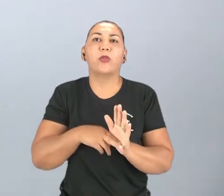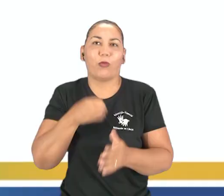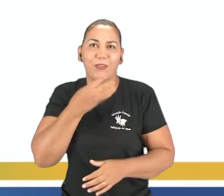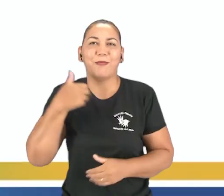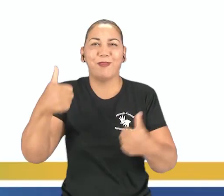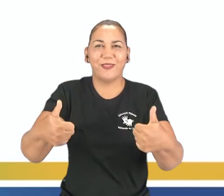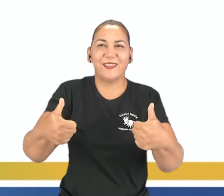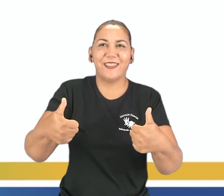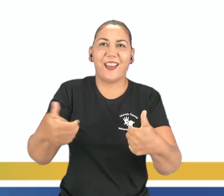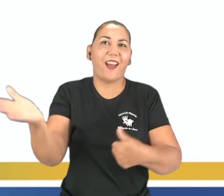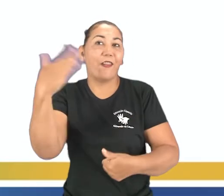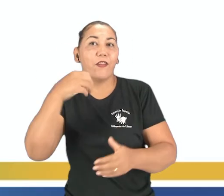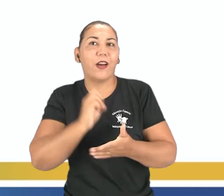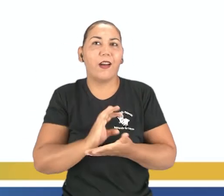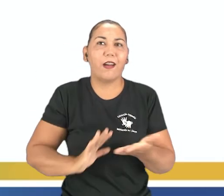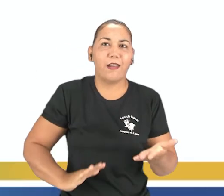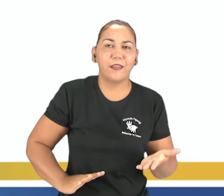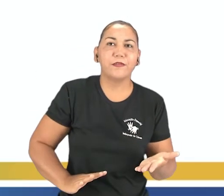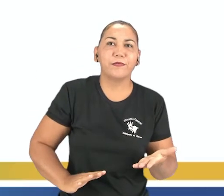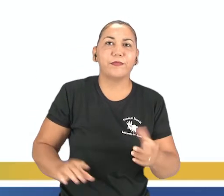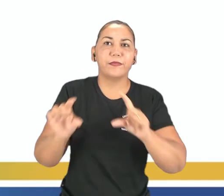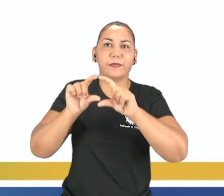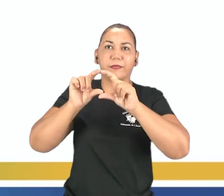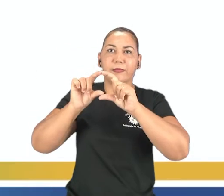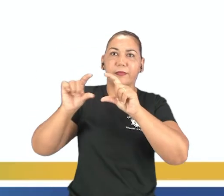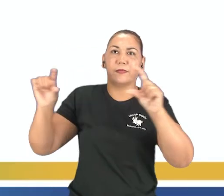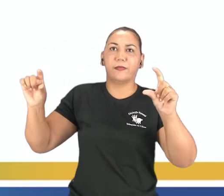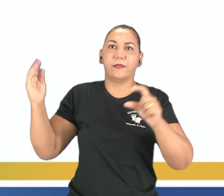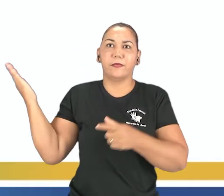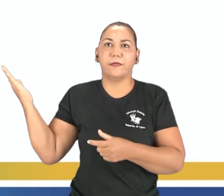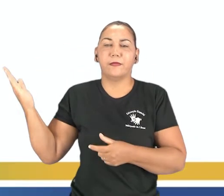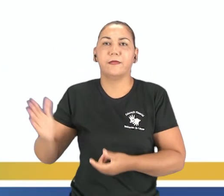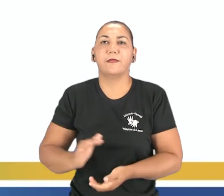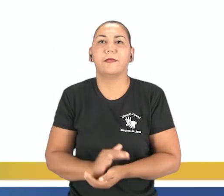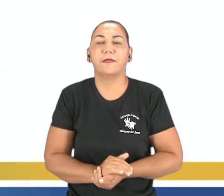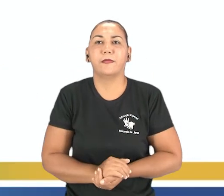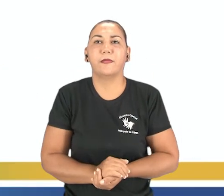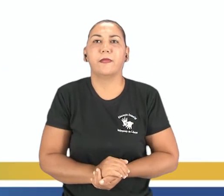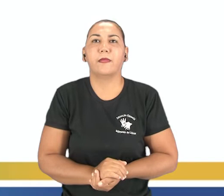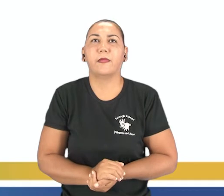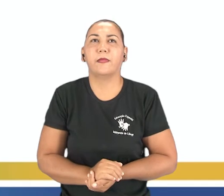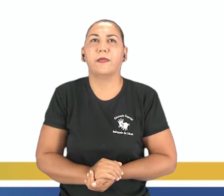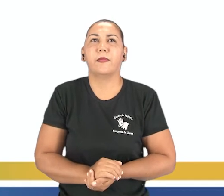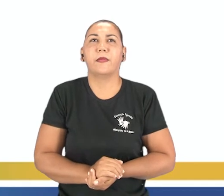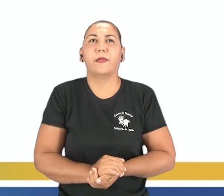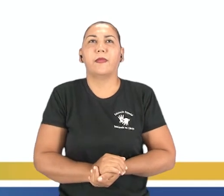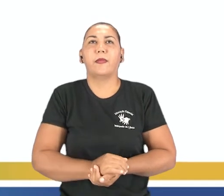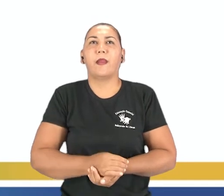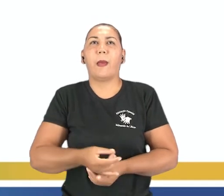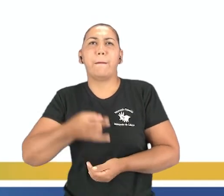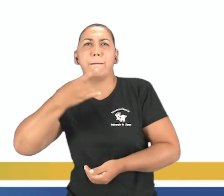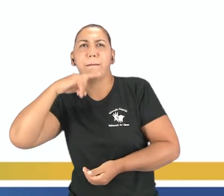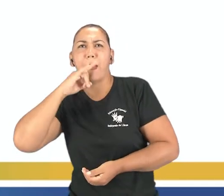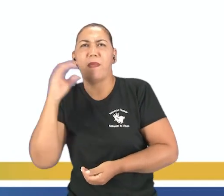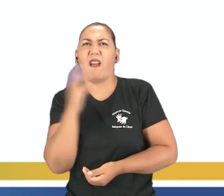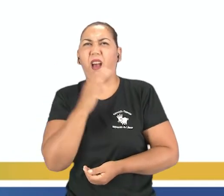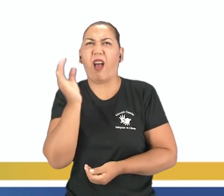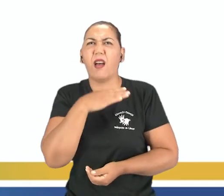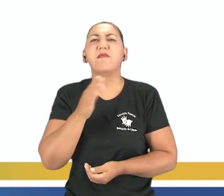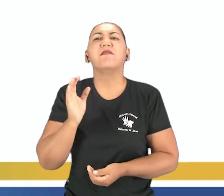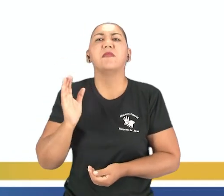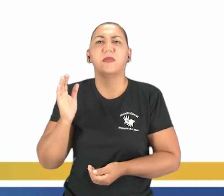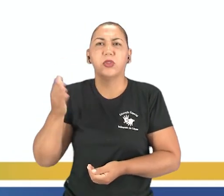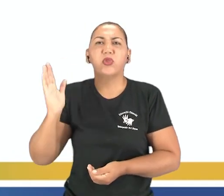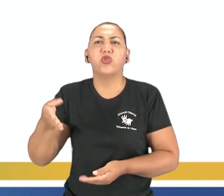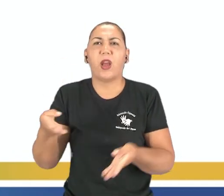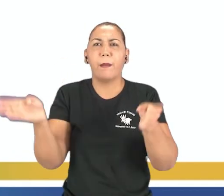nossa atividade, certo? Temos uma tira e a tira diz, né? Bebam logo, já estou fechando, assim diz o dono do bar.